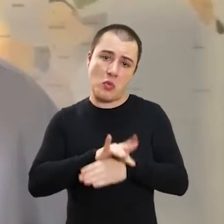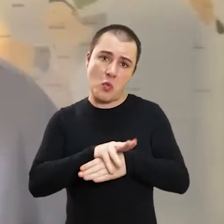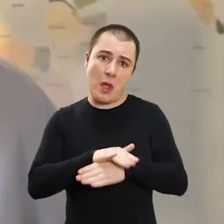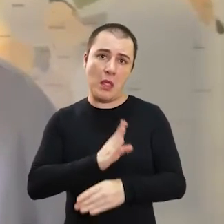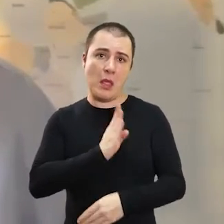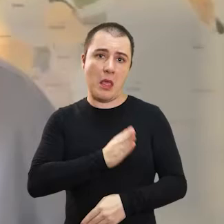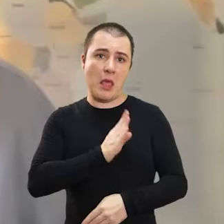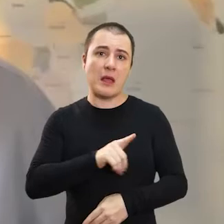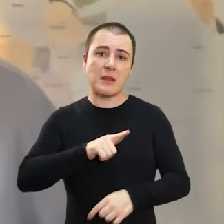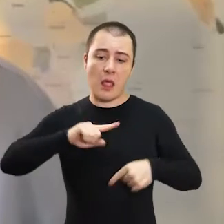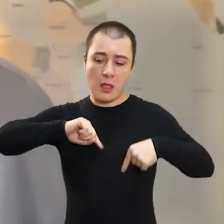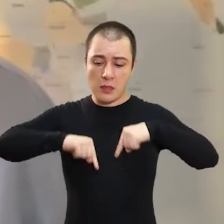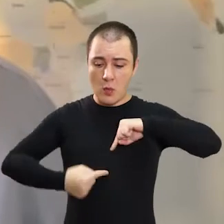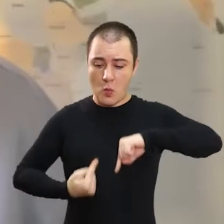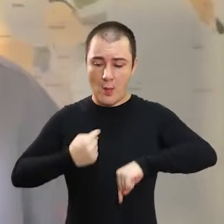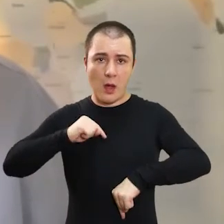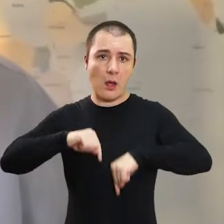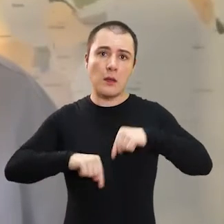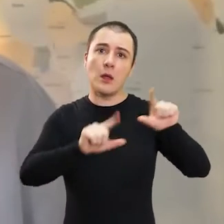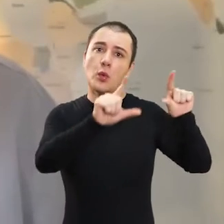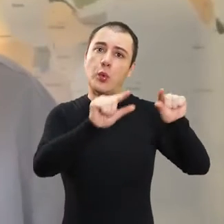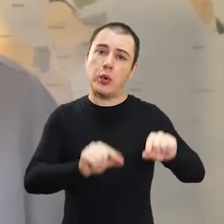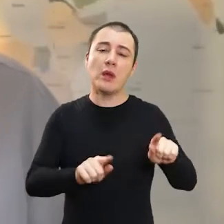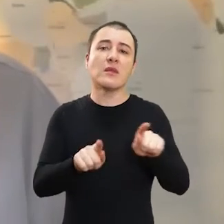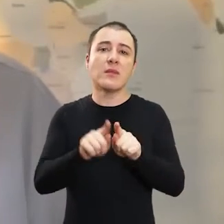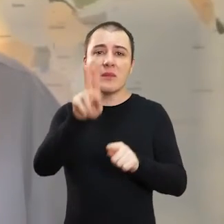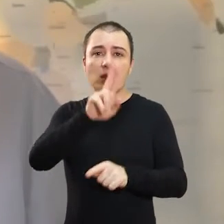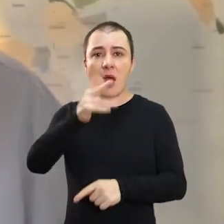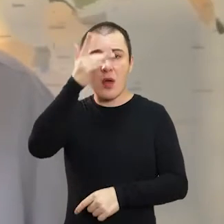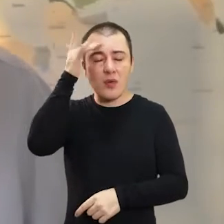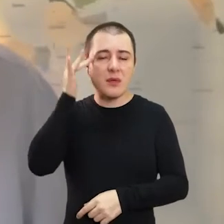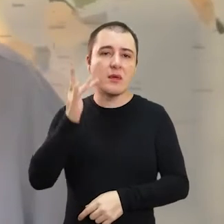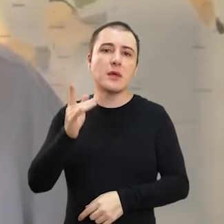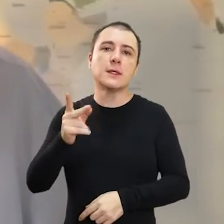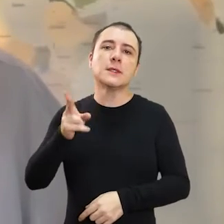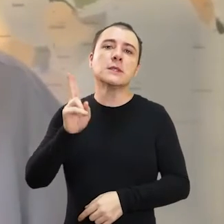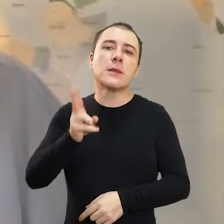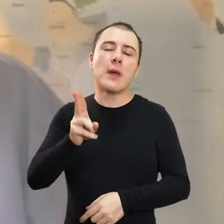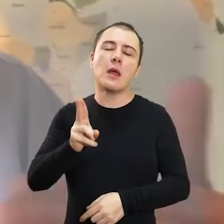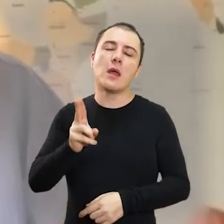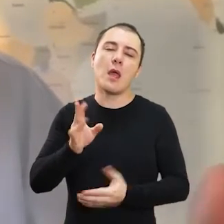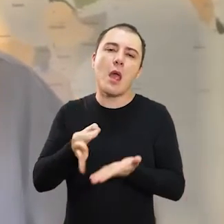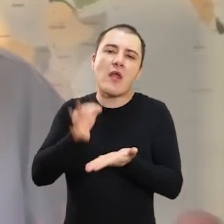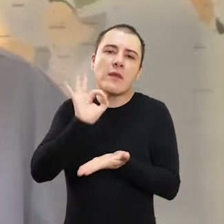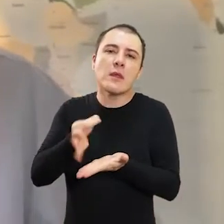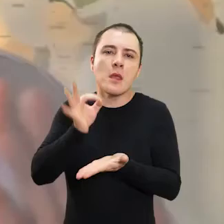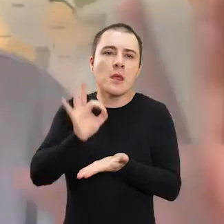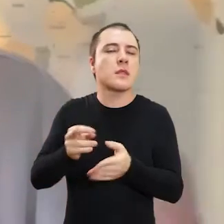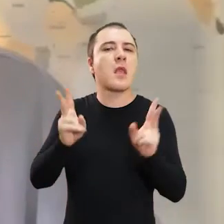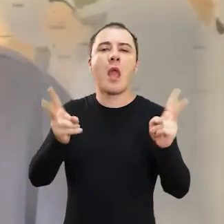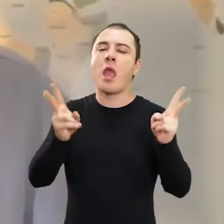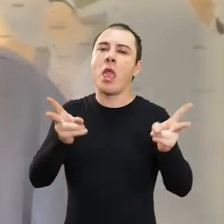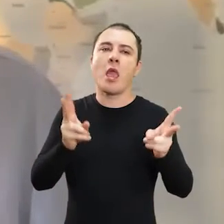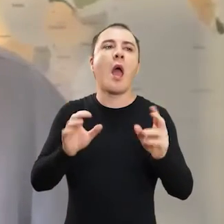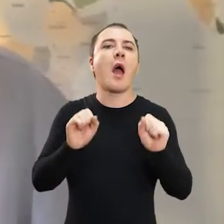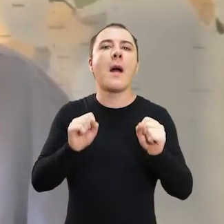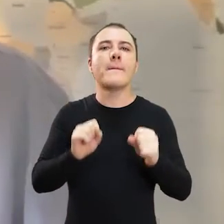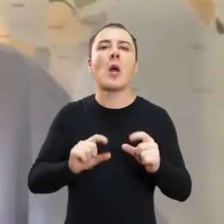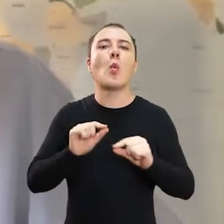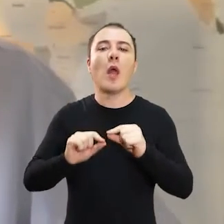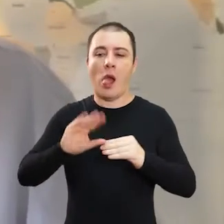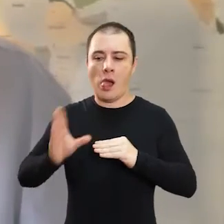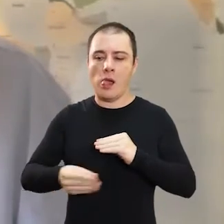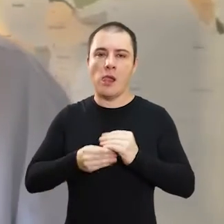uma baixa de circulação, pessoas com muito uso de cafeína, essas questões podem adicionar